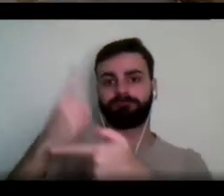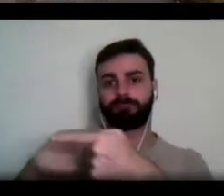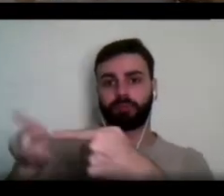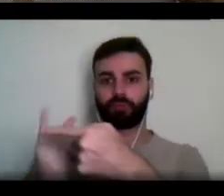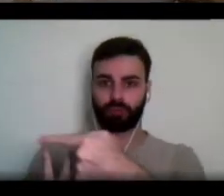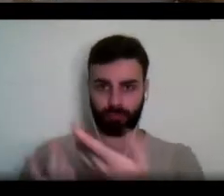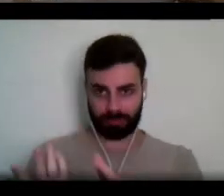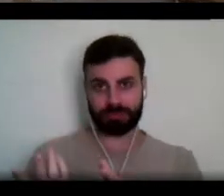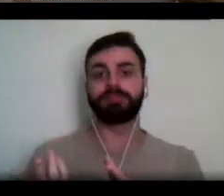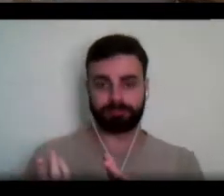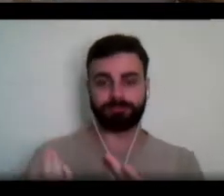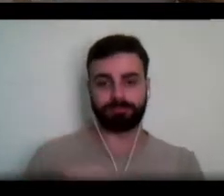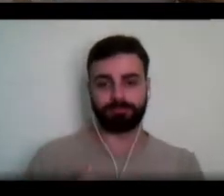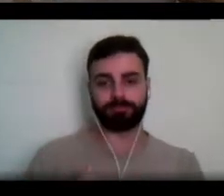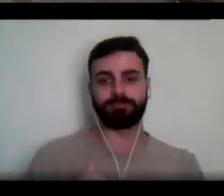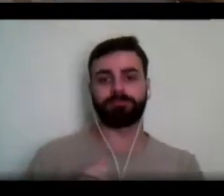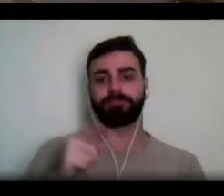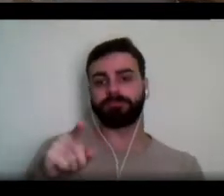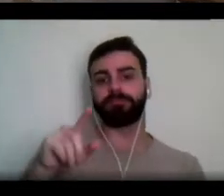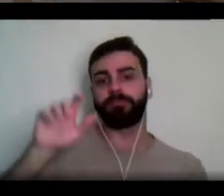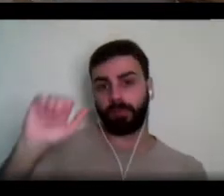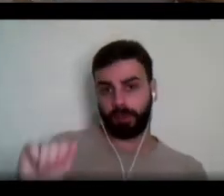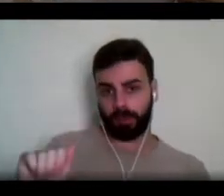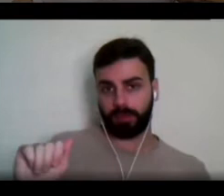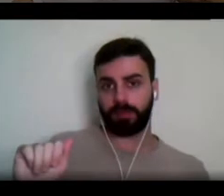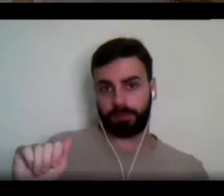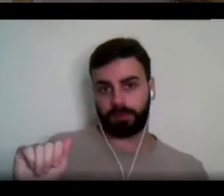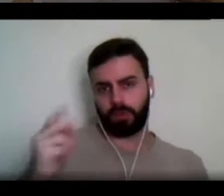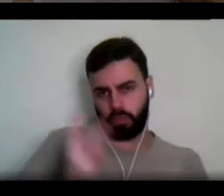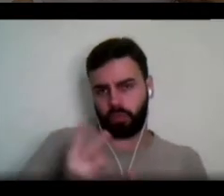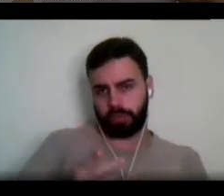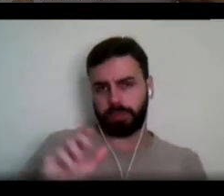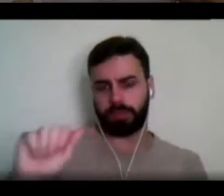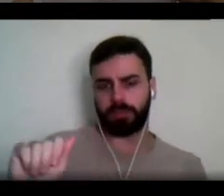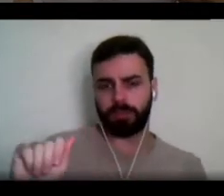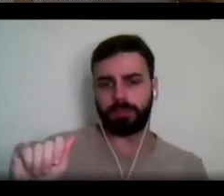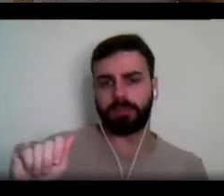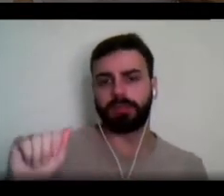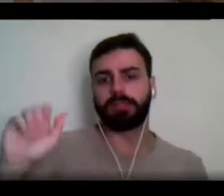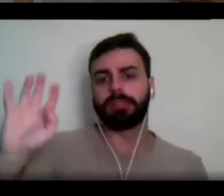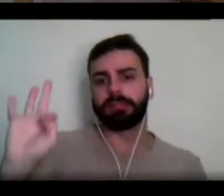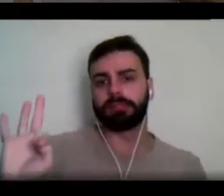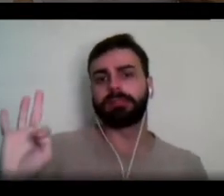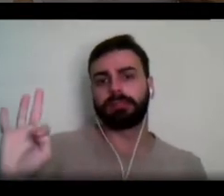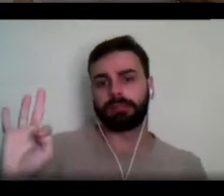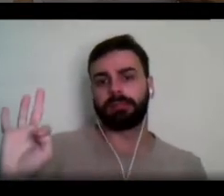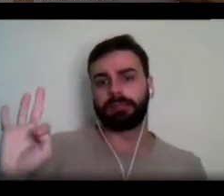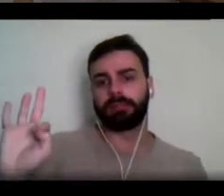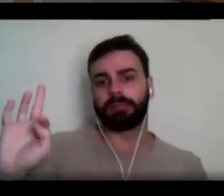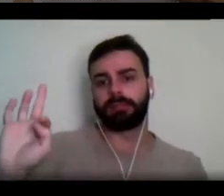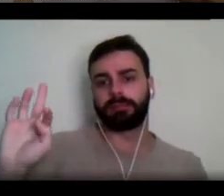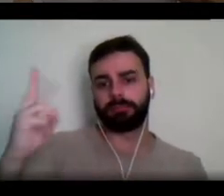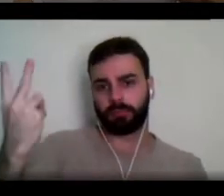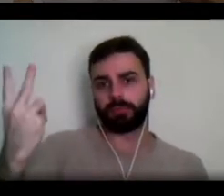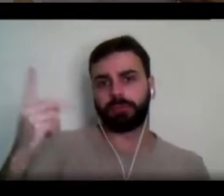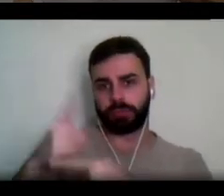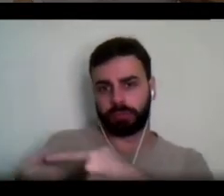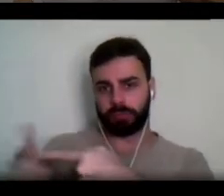2, né? Então, isso aqui vira o a, que é a constante, t2 sobre 2.